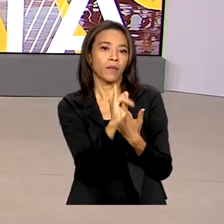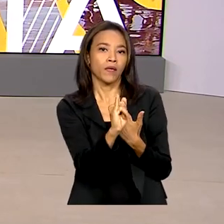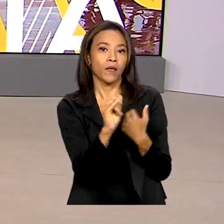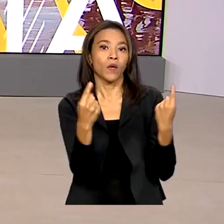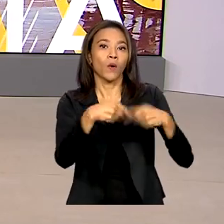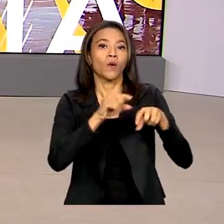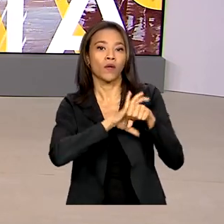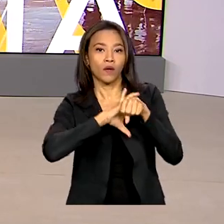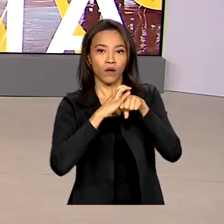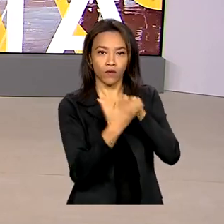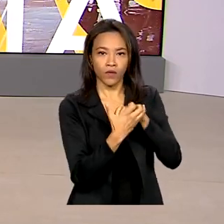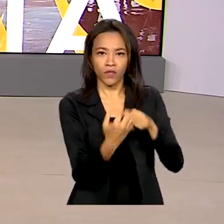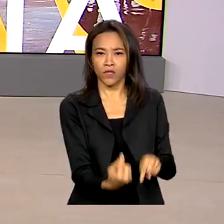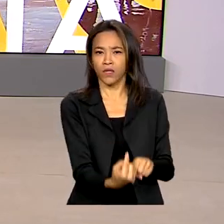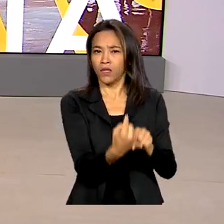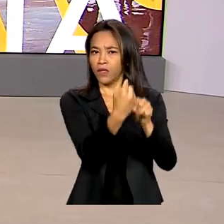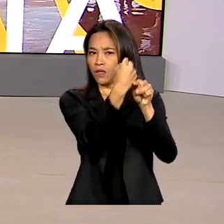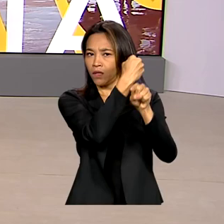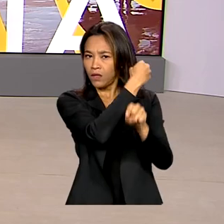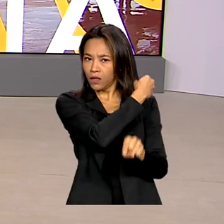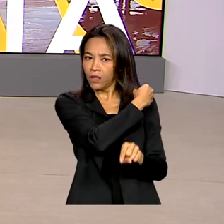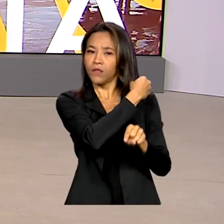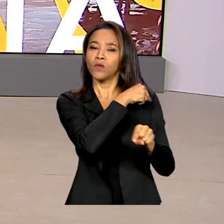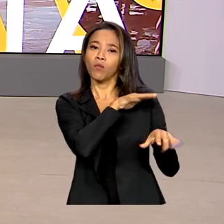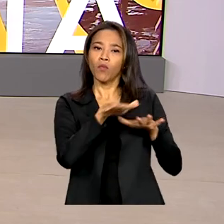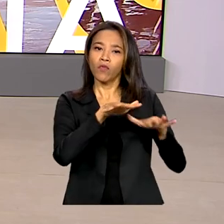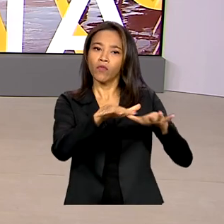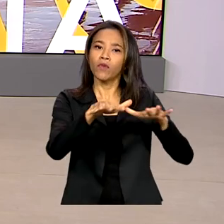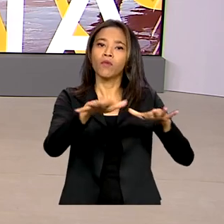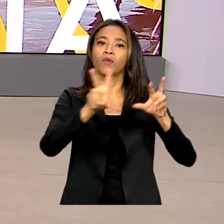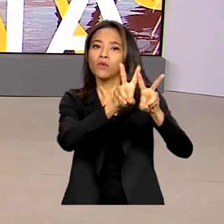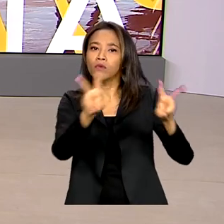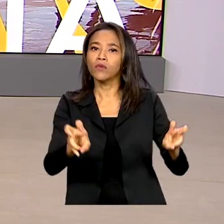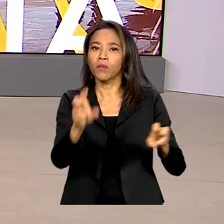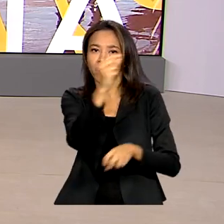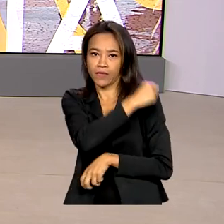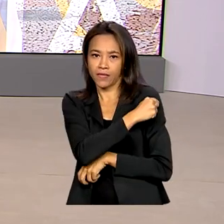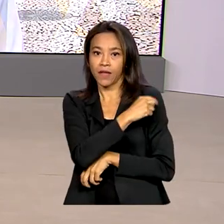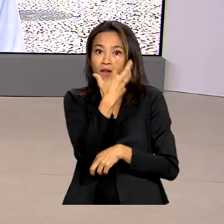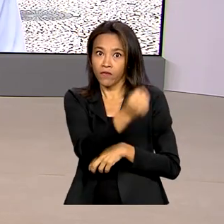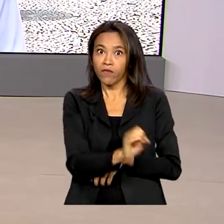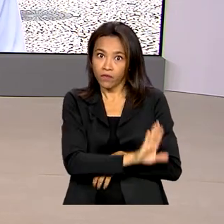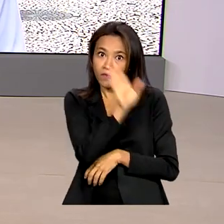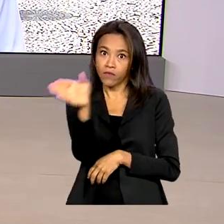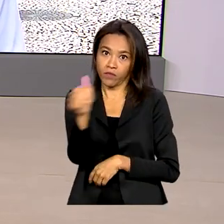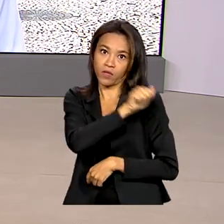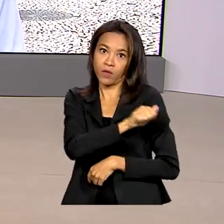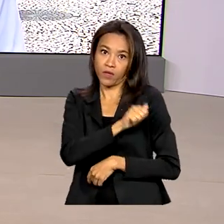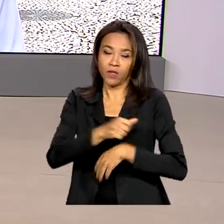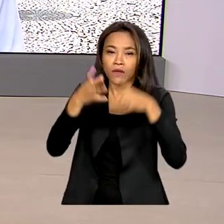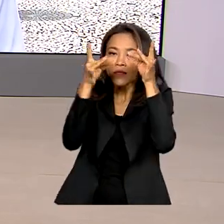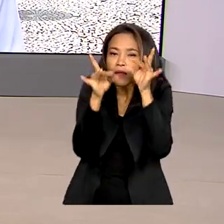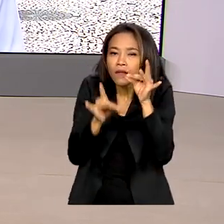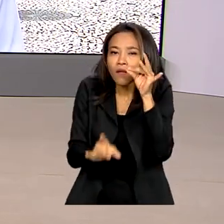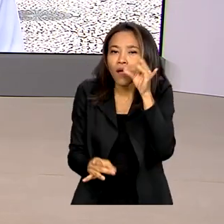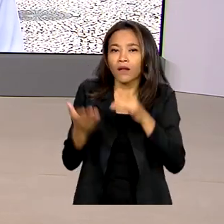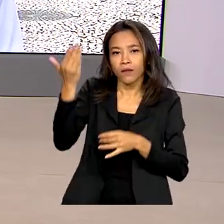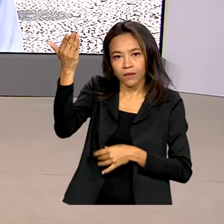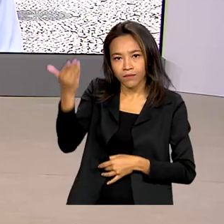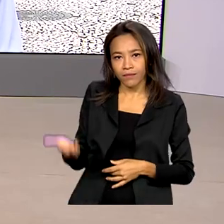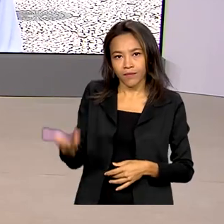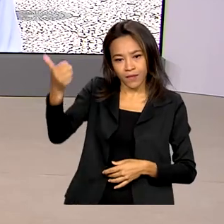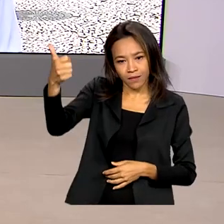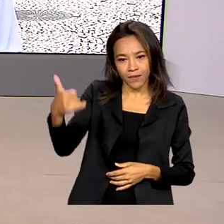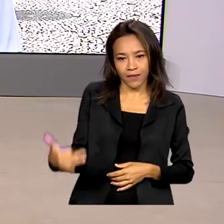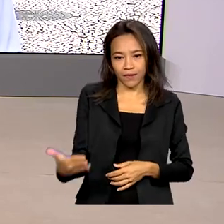Covid-19 desde o início do Movimento Nacional pela Vacinação. Vamos ao Rio de Janeiro saber os detalhes com o repórter Tiago Pimenta.